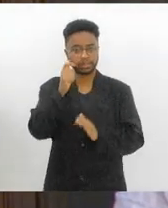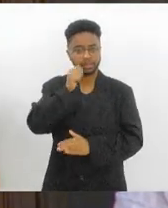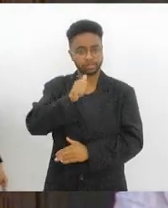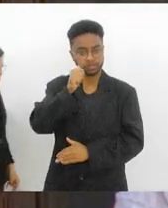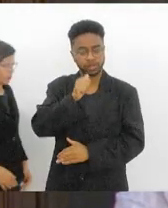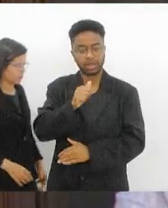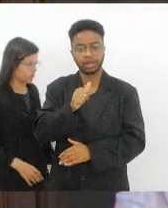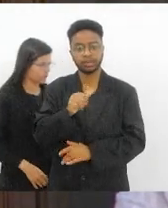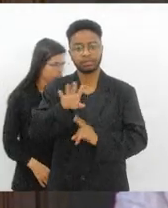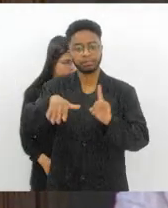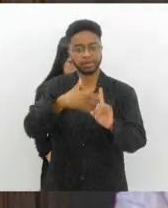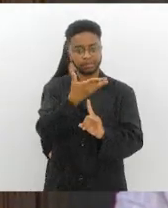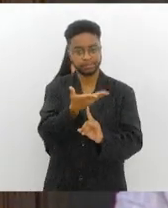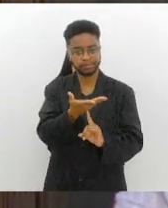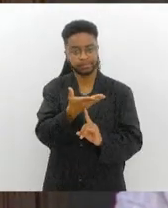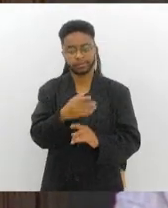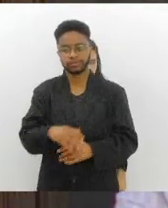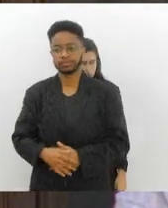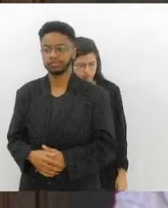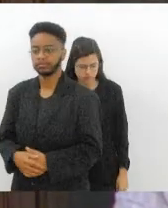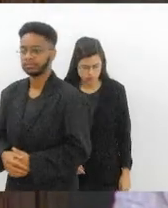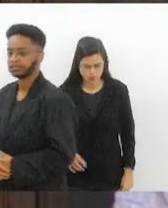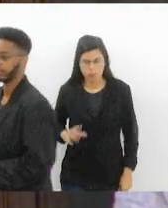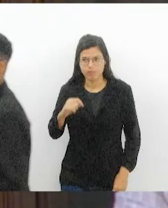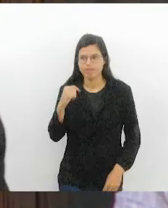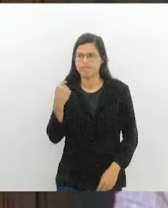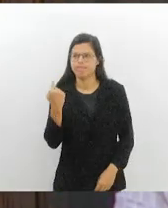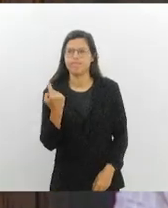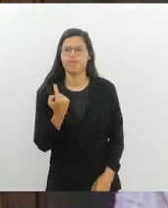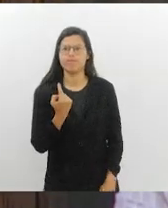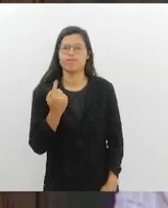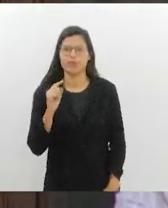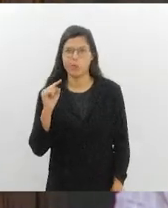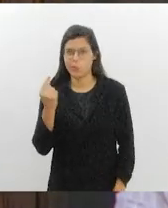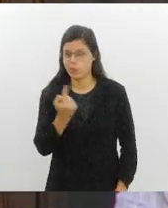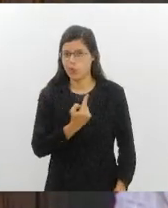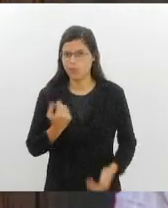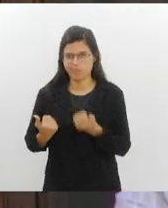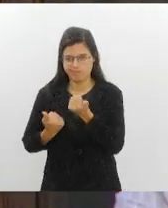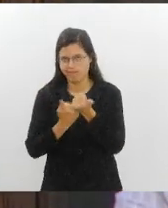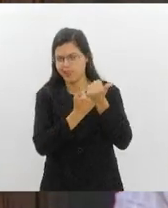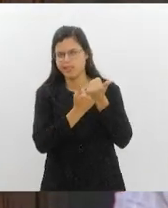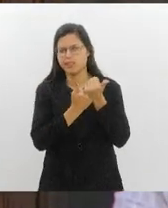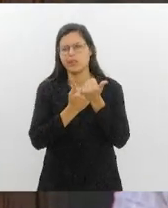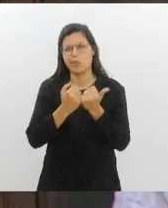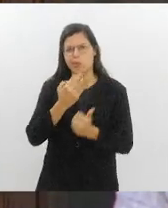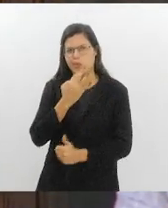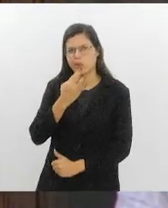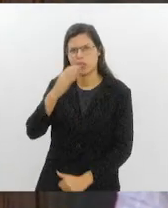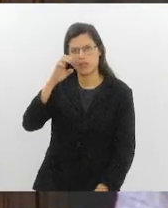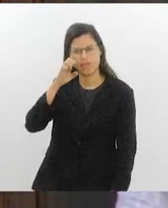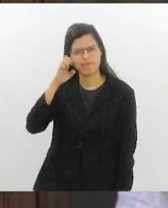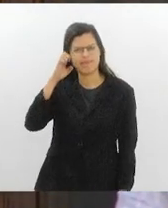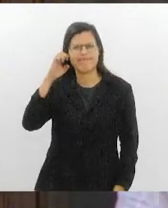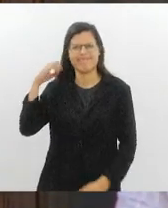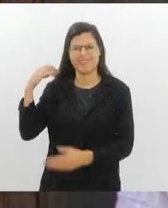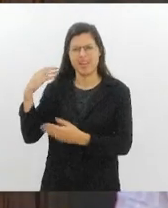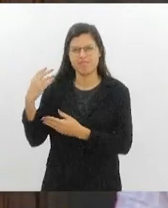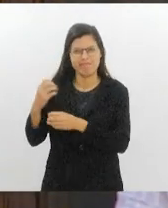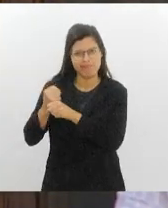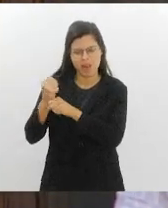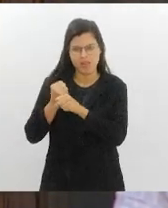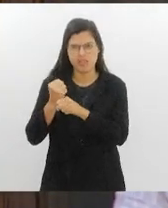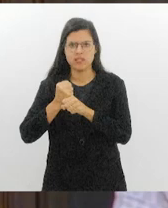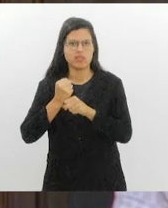meio ambiente. Então, nós somos, assim, muito, muito parceiros. Eu conheço também a Érica há muito tempo. Ela tem uma rede